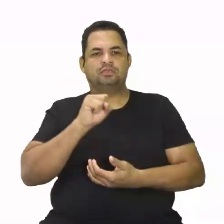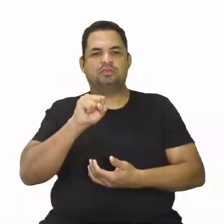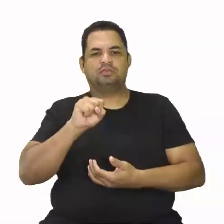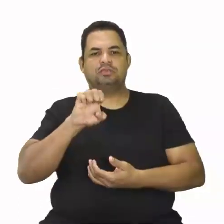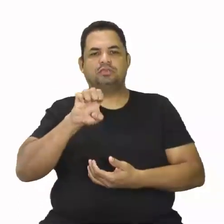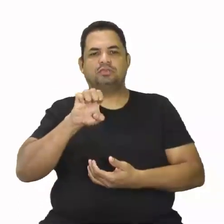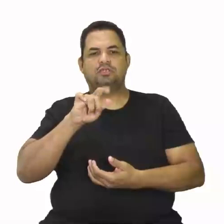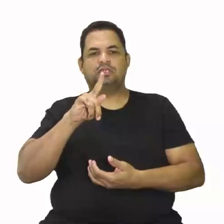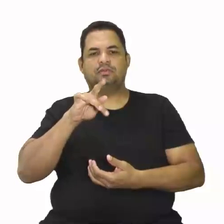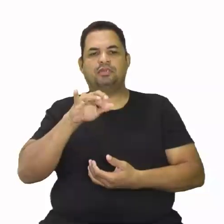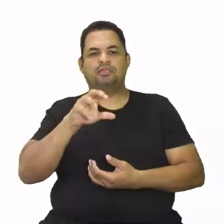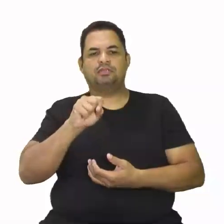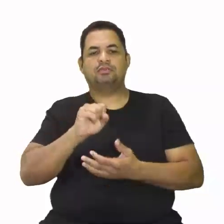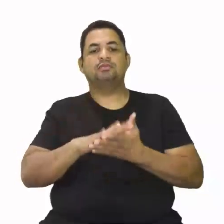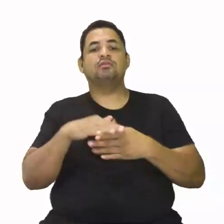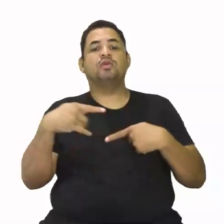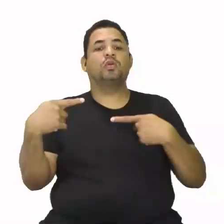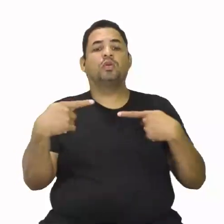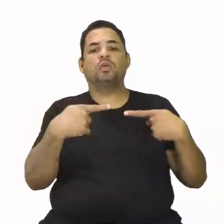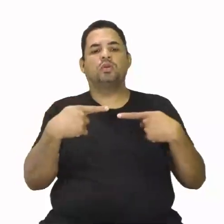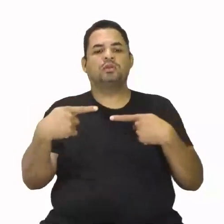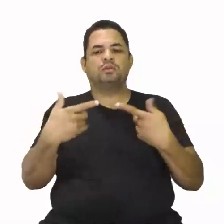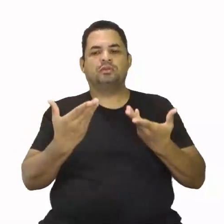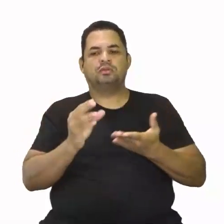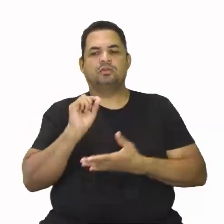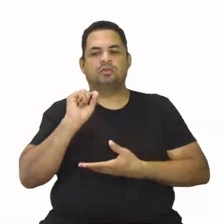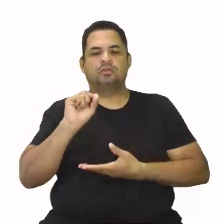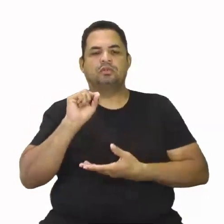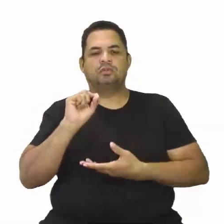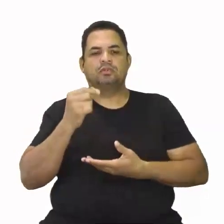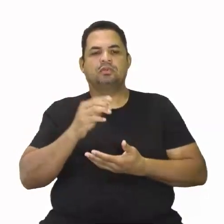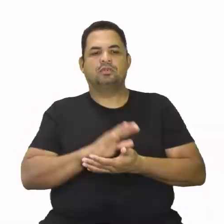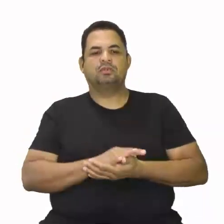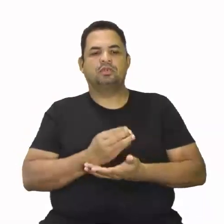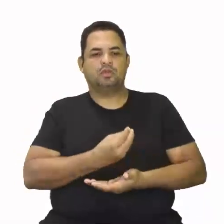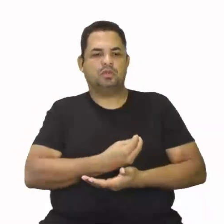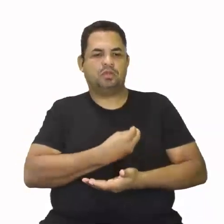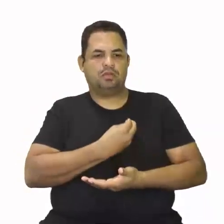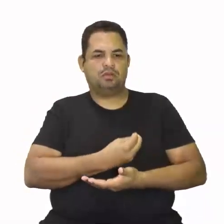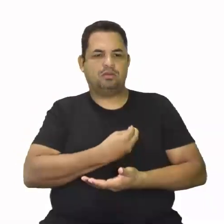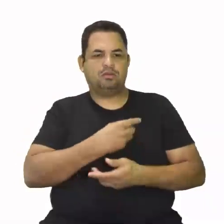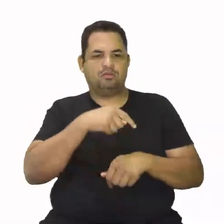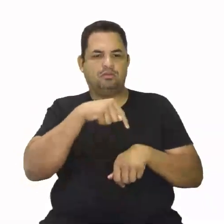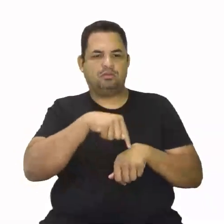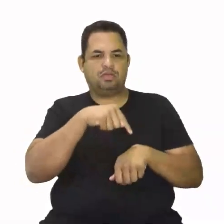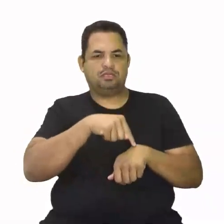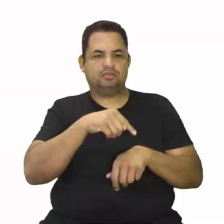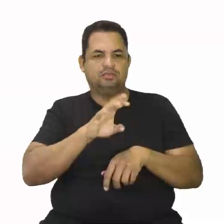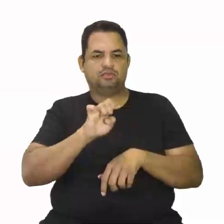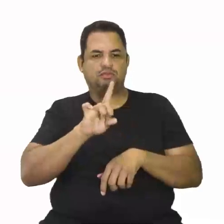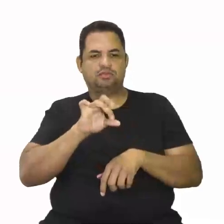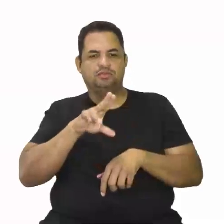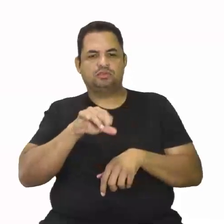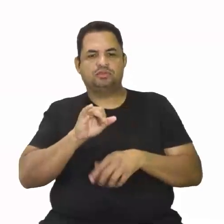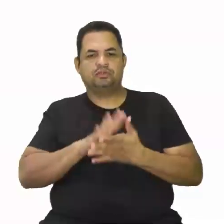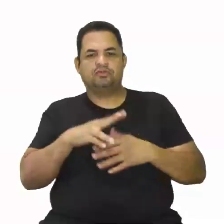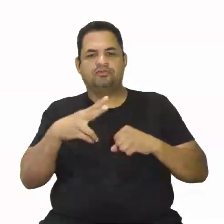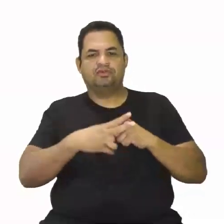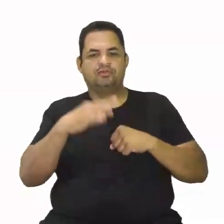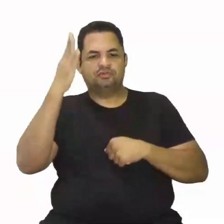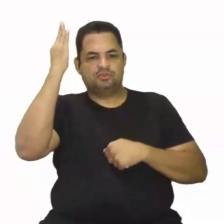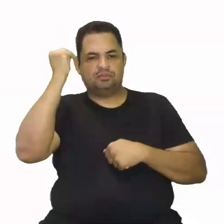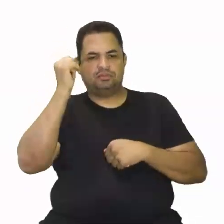sepas, corresponde ao quê? Ao presente do subjuntivo do verbo saber,